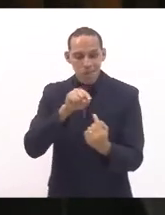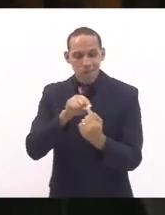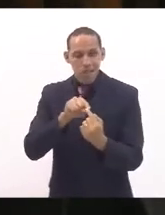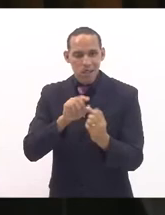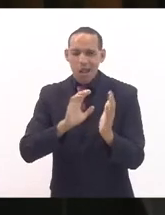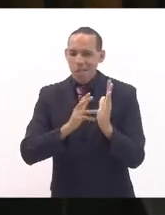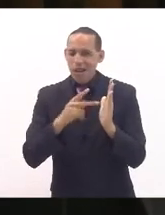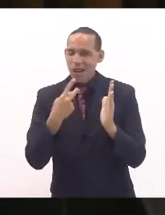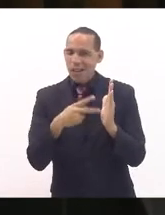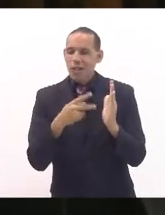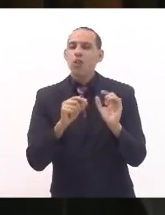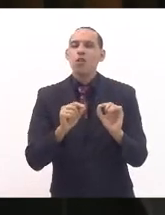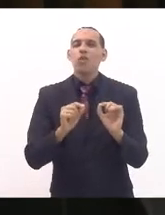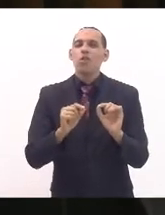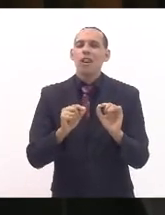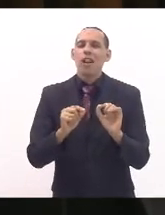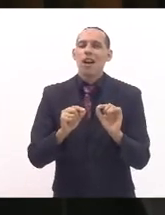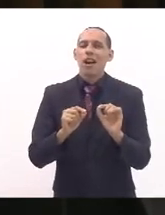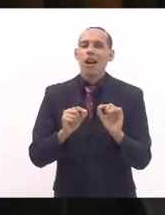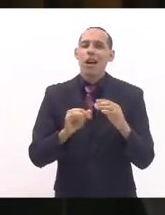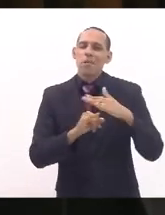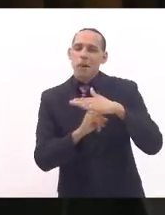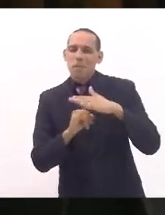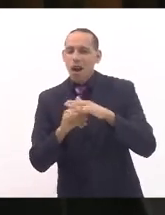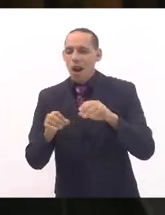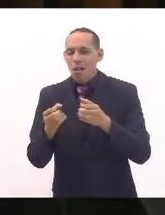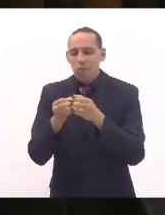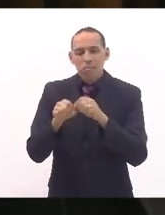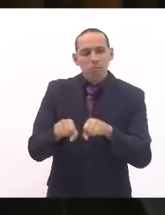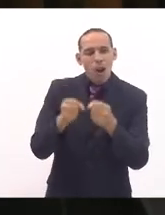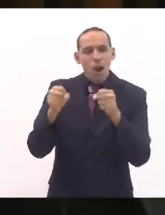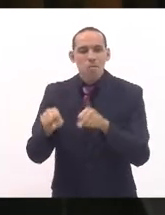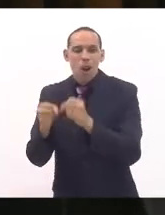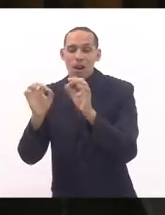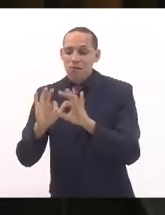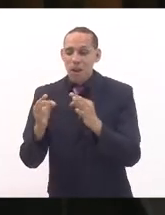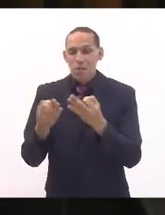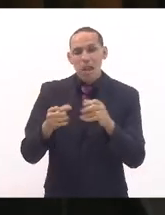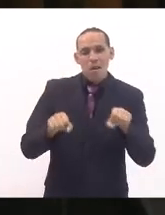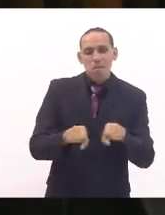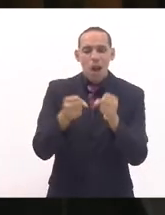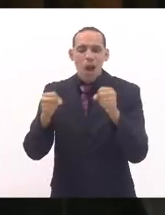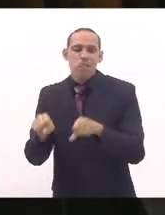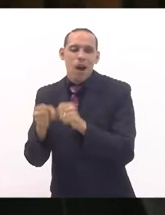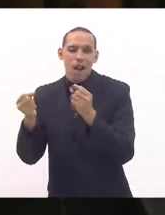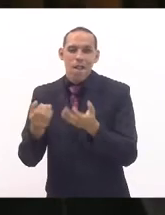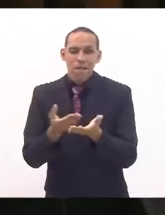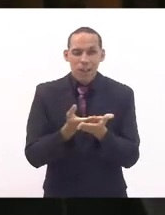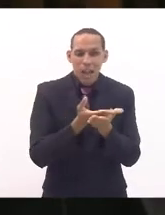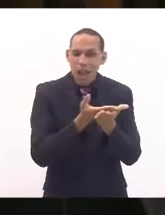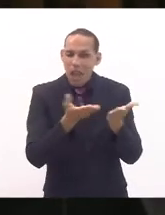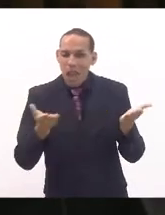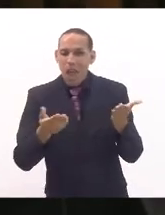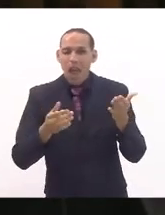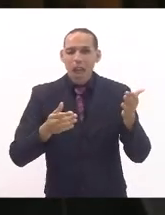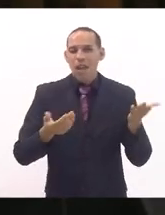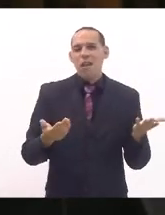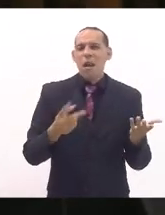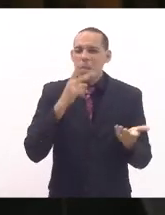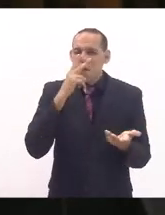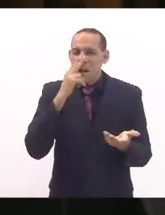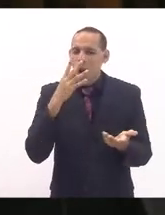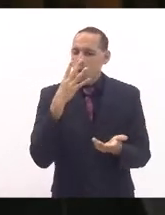a destruição das instituições, a destruição das famílias, que eles, lobos travestidos de